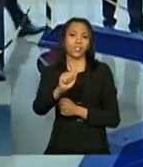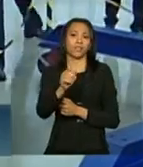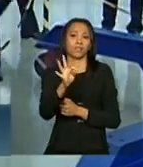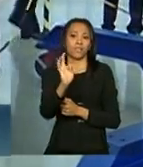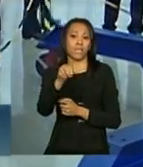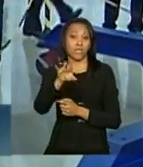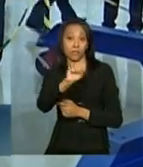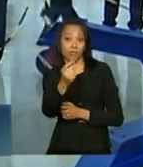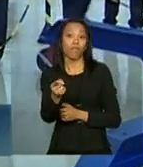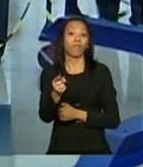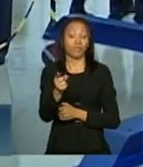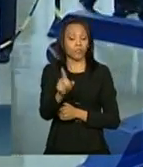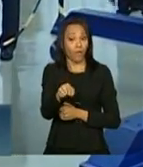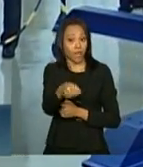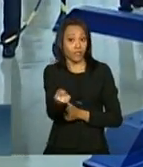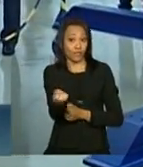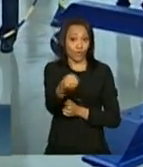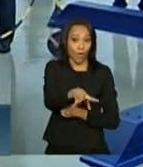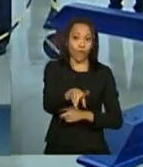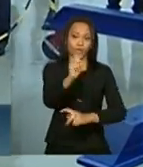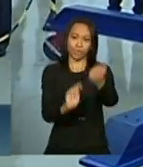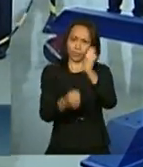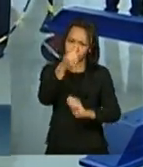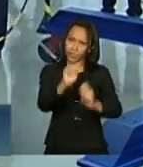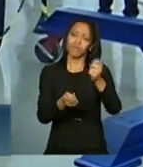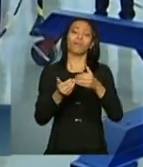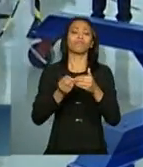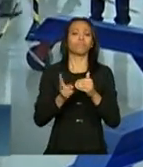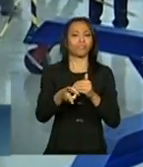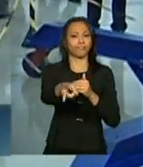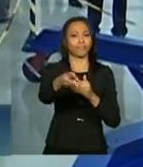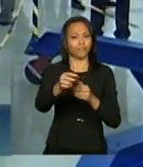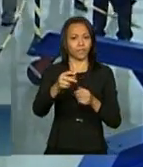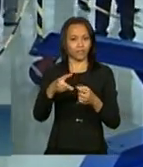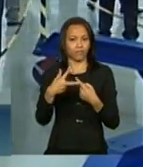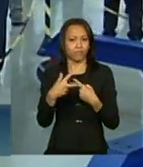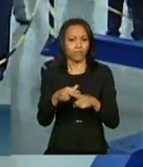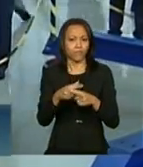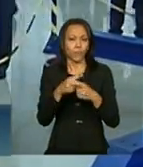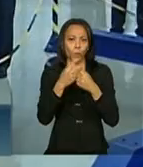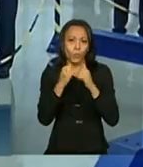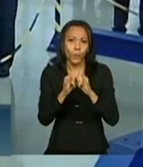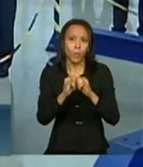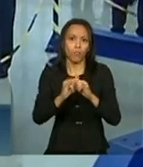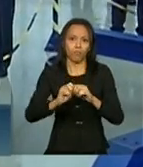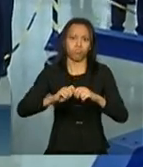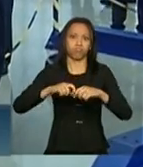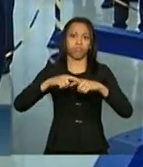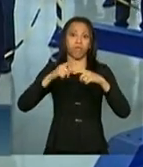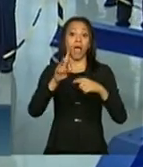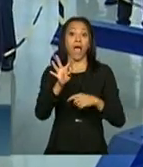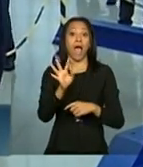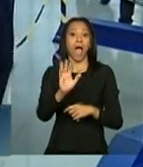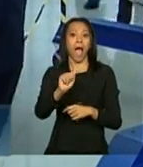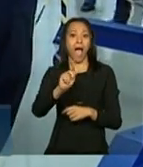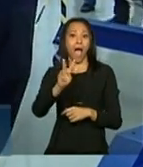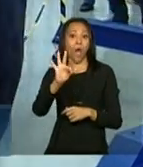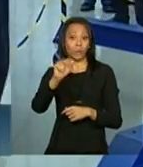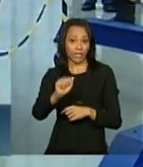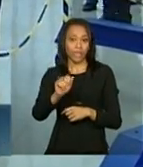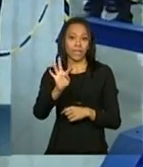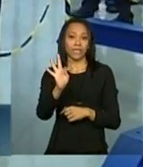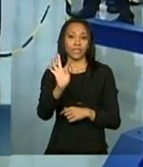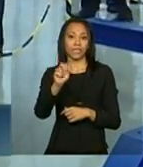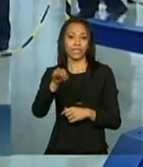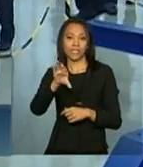desta nova unidade, também serão produzidos os equipamentos de alta tensão. Então, são 50 mil